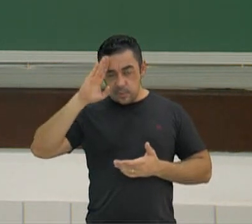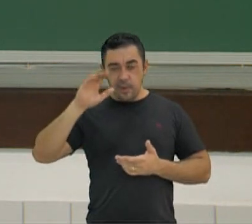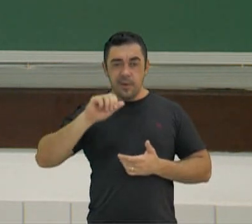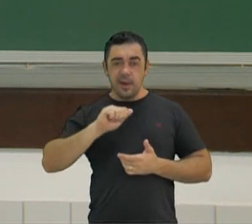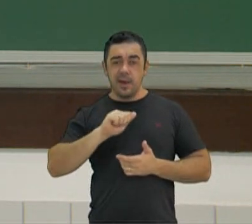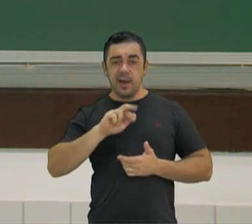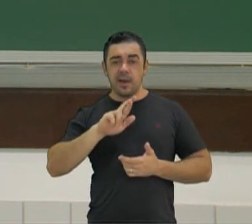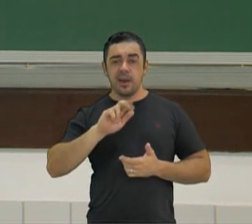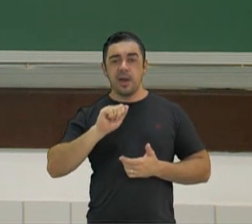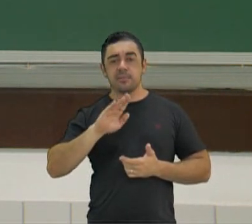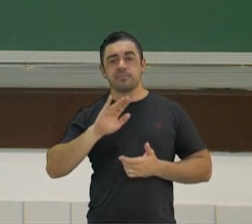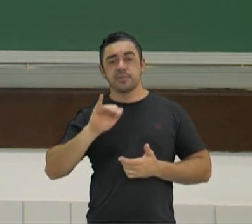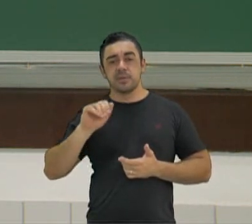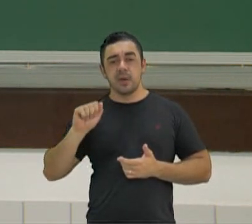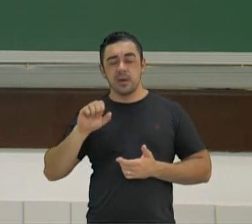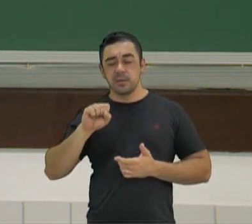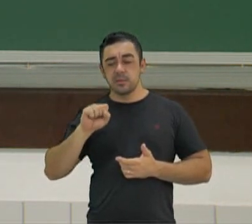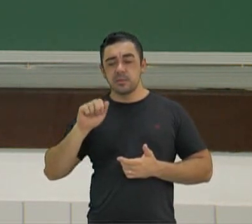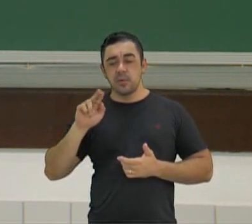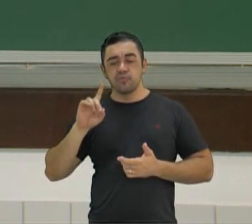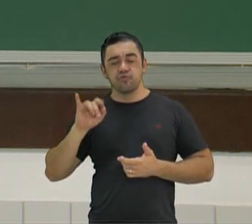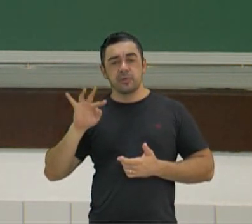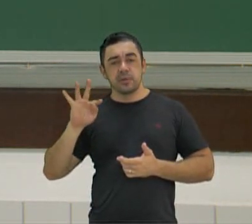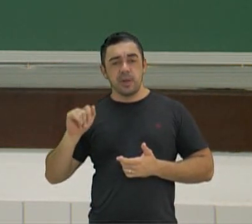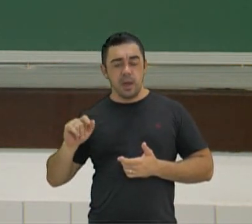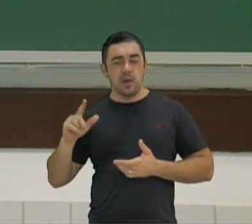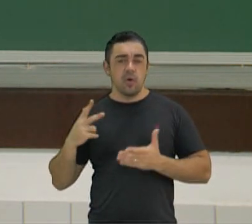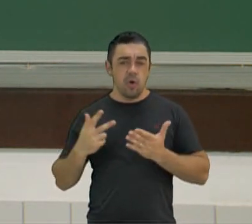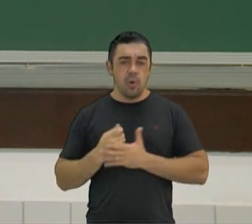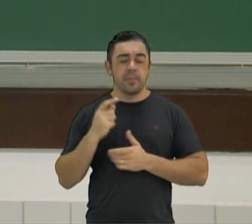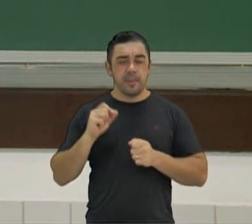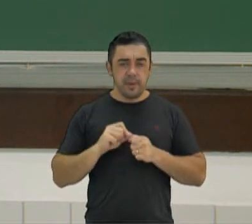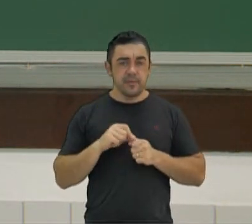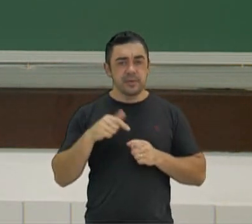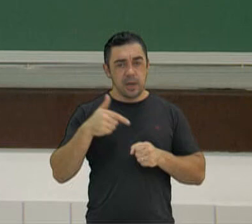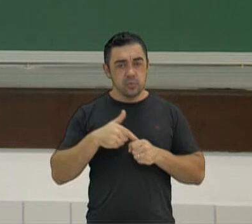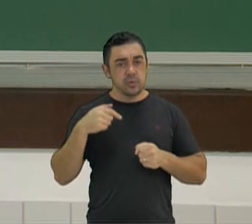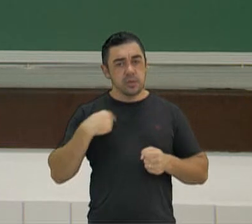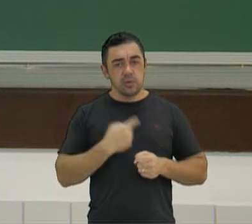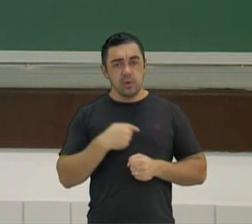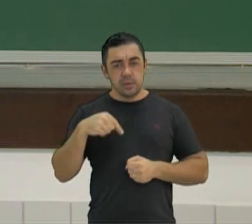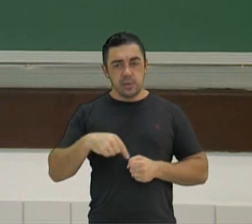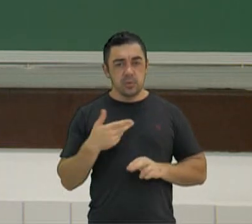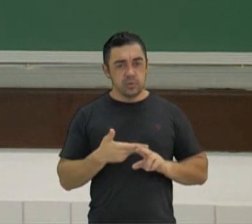Saudita, para então destilar e produzir a gasolina necessária,